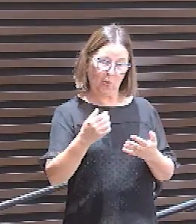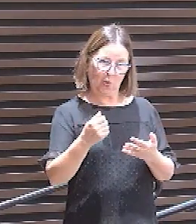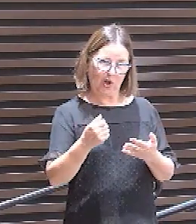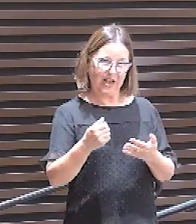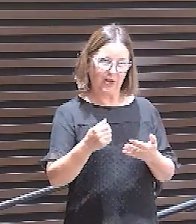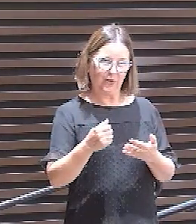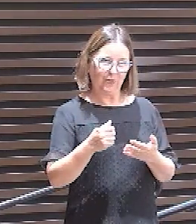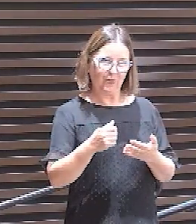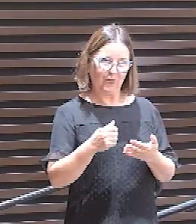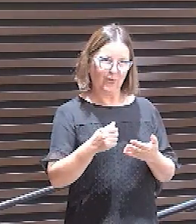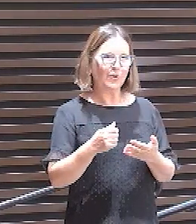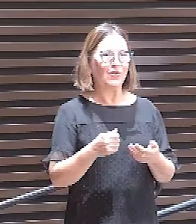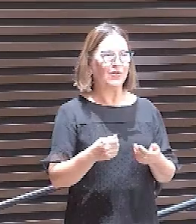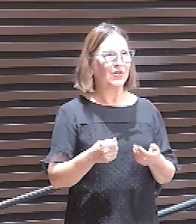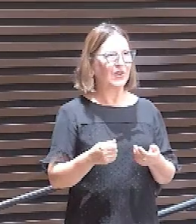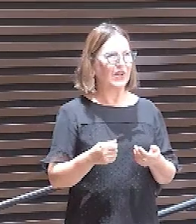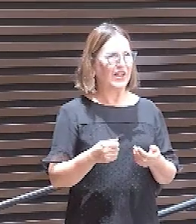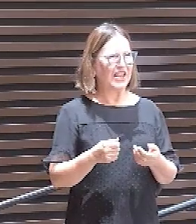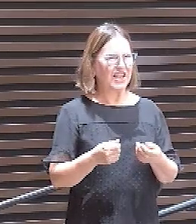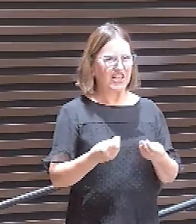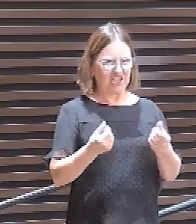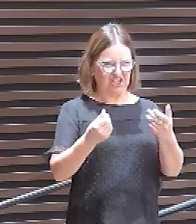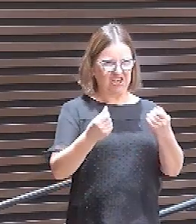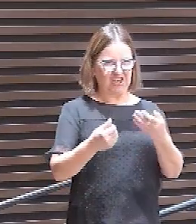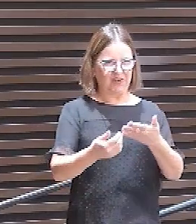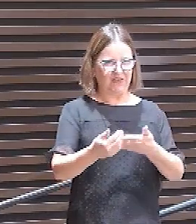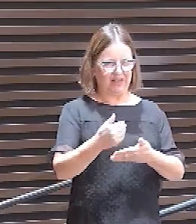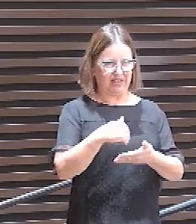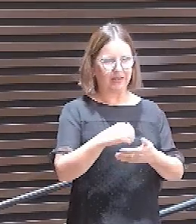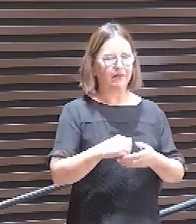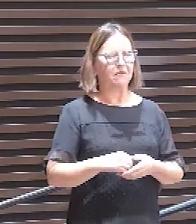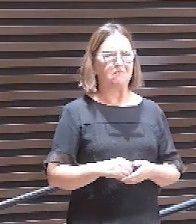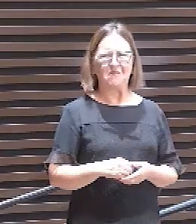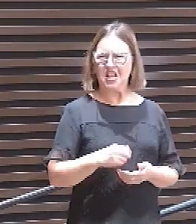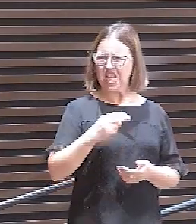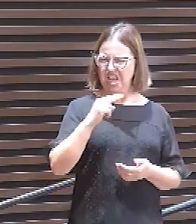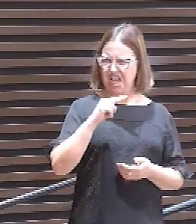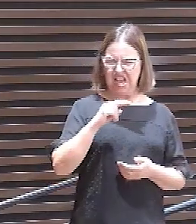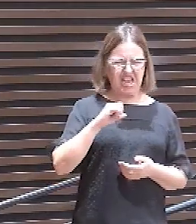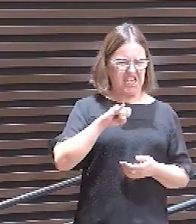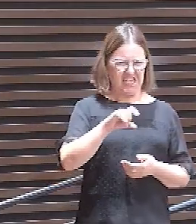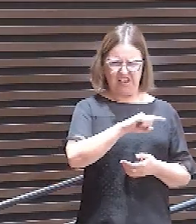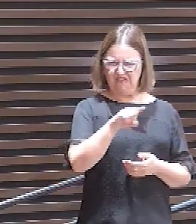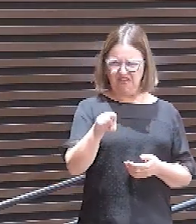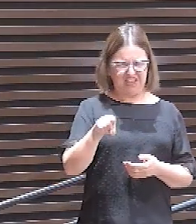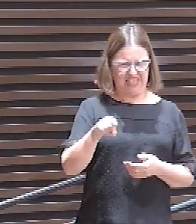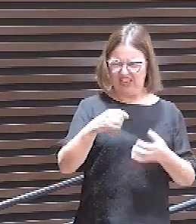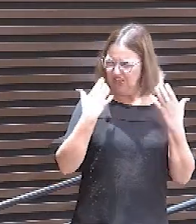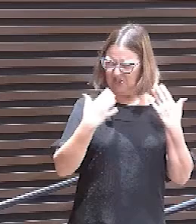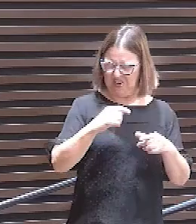Aí ele virou assim: se vocês não querem se santificar, vivam a vida como bem entendam.